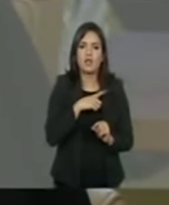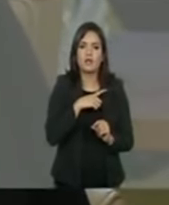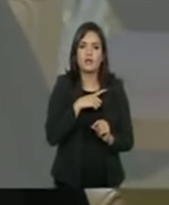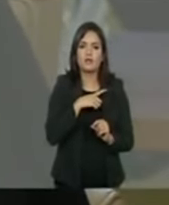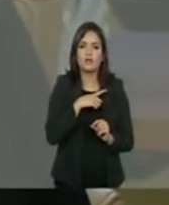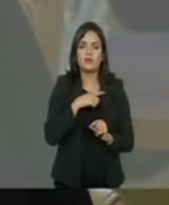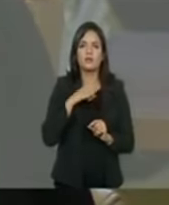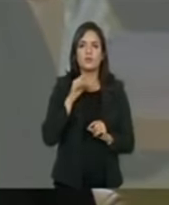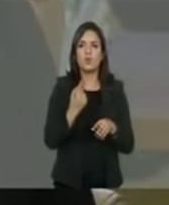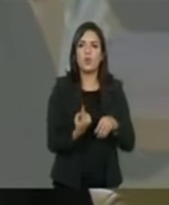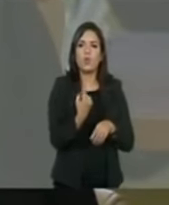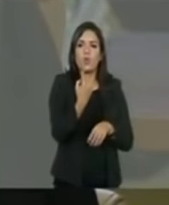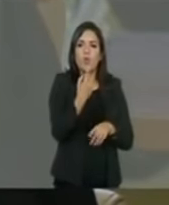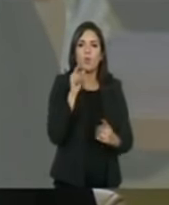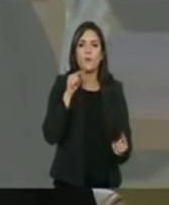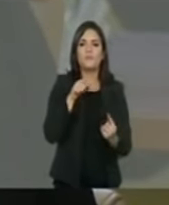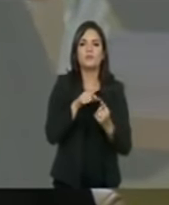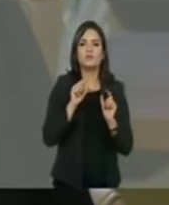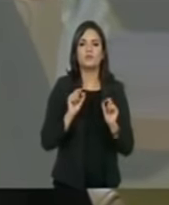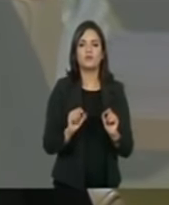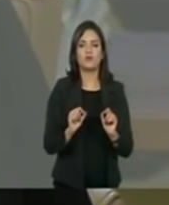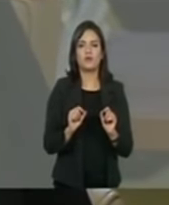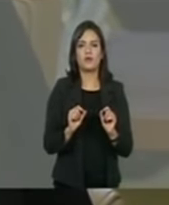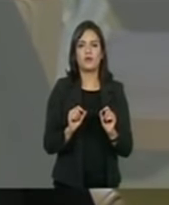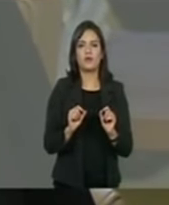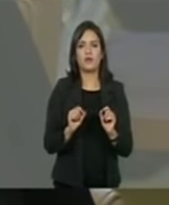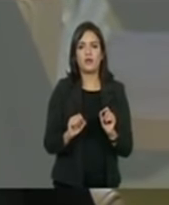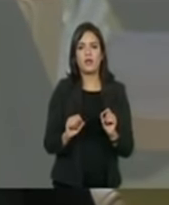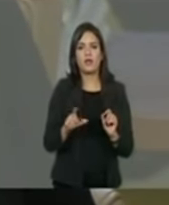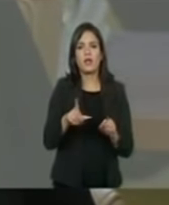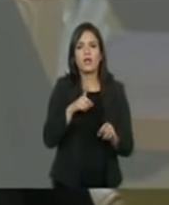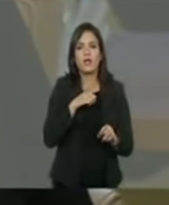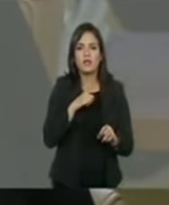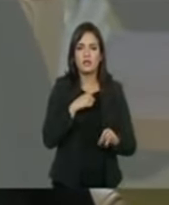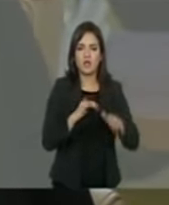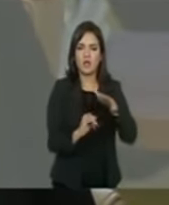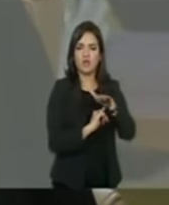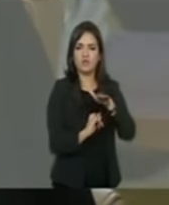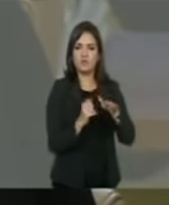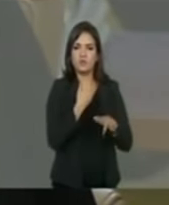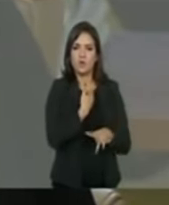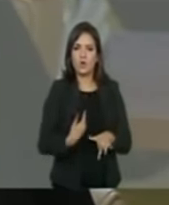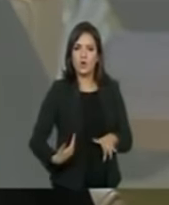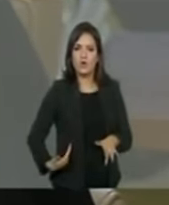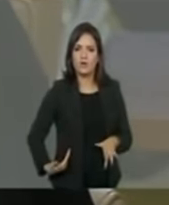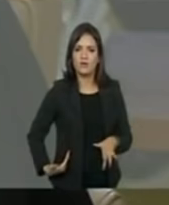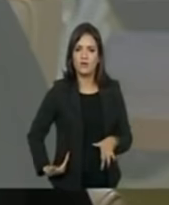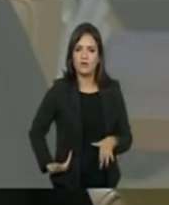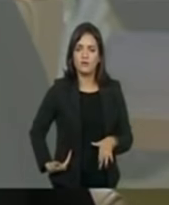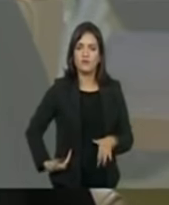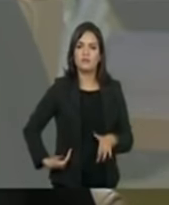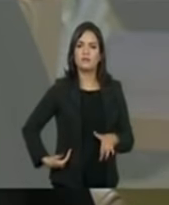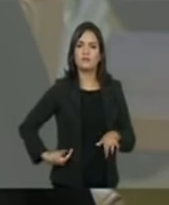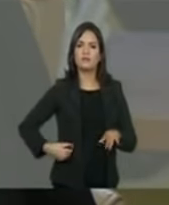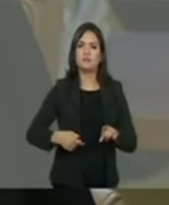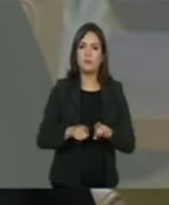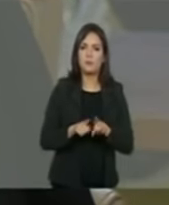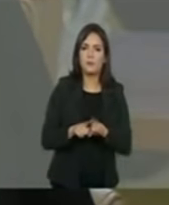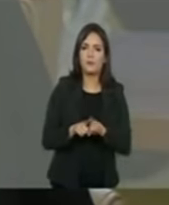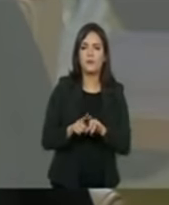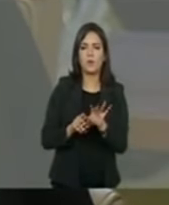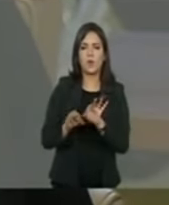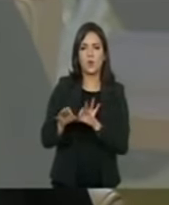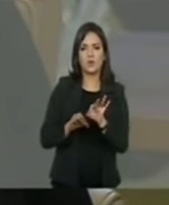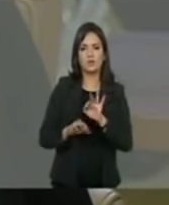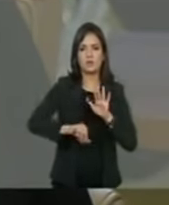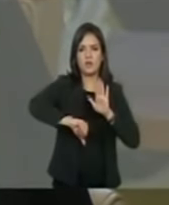objetivo viabilizar a captura das instituições governamentais por determinada organização criminosa